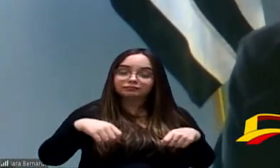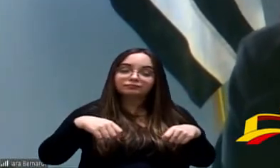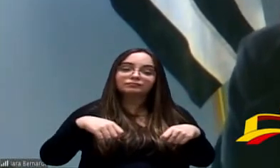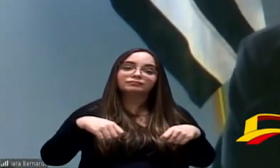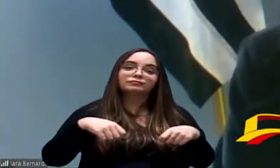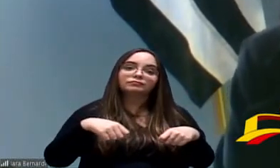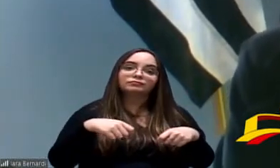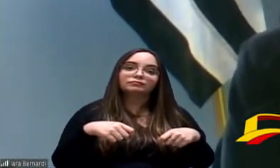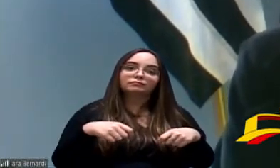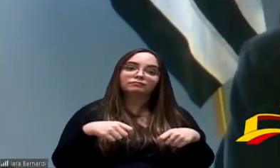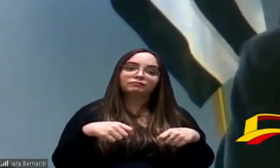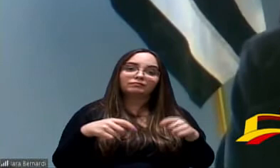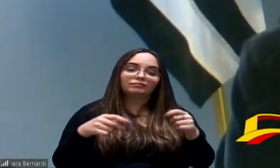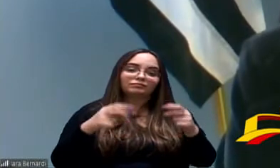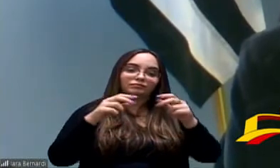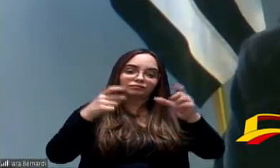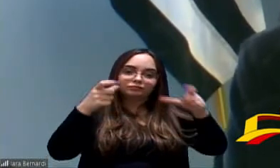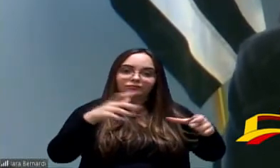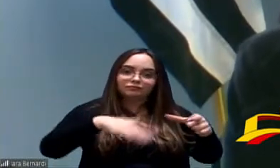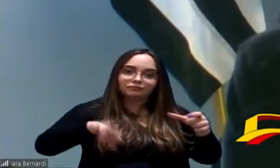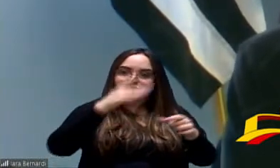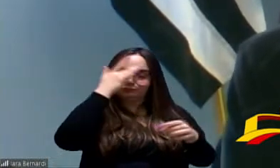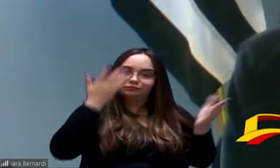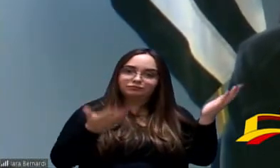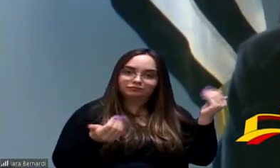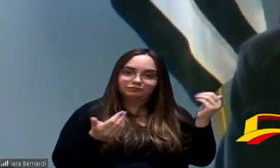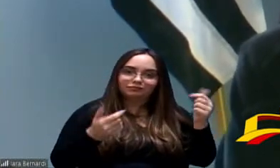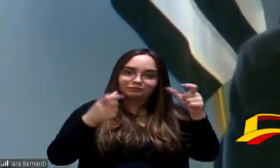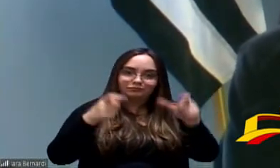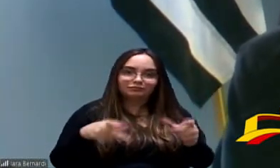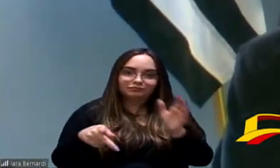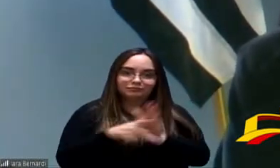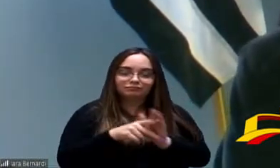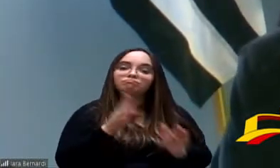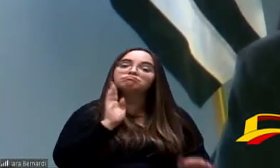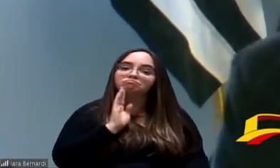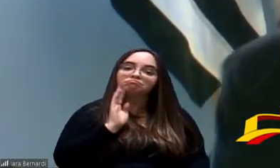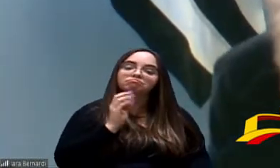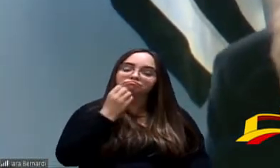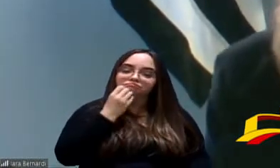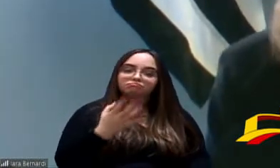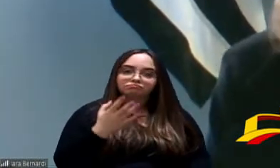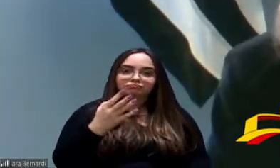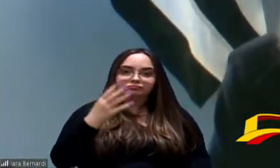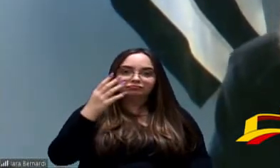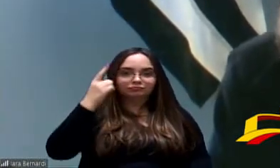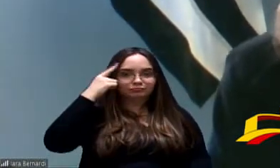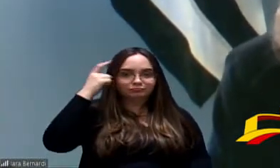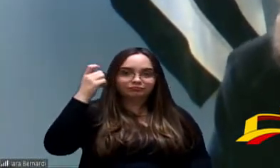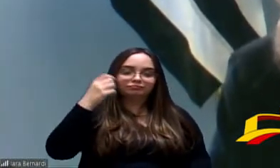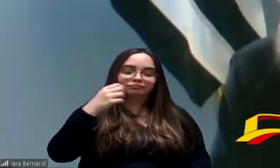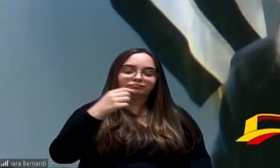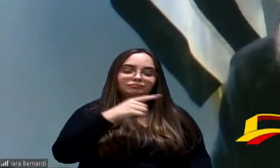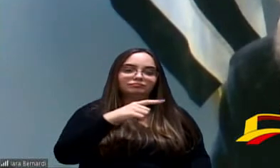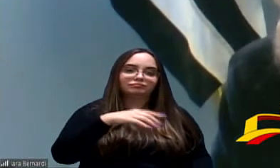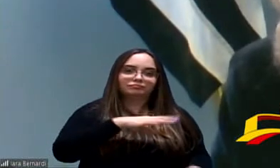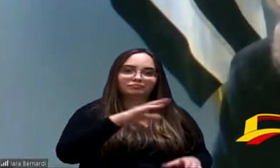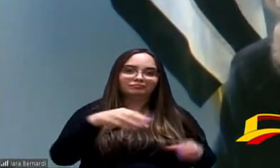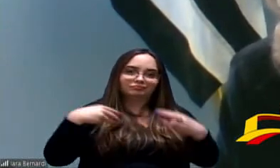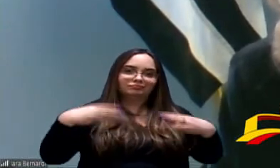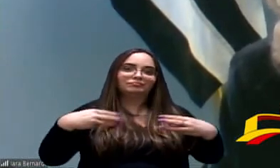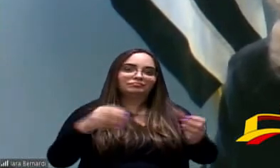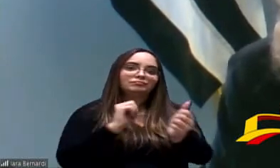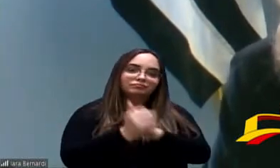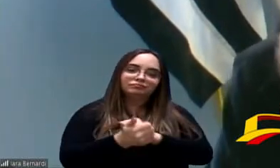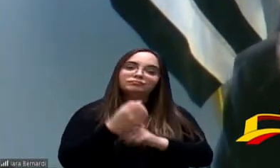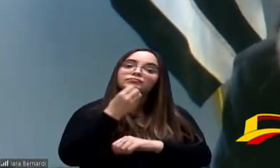esse espaço para a juventude e para todas as idades, muito interessante do Ministério dos Esportes, algumas cidades